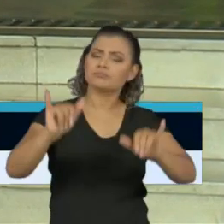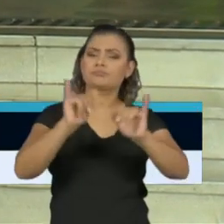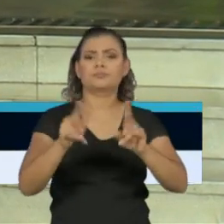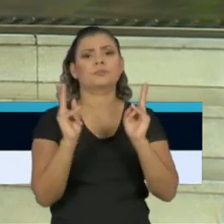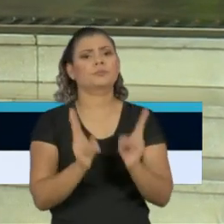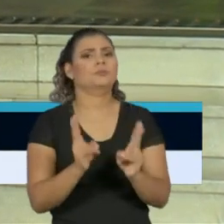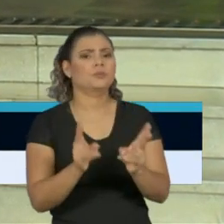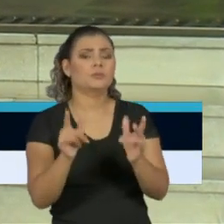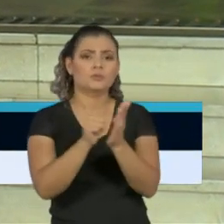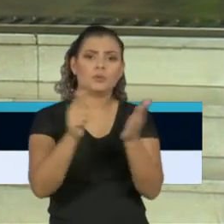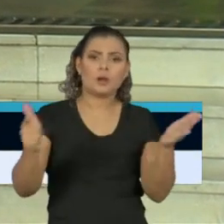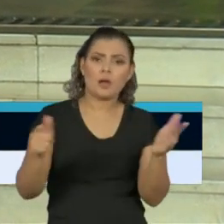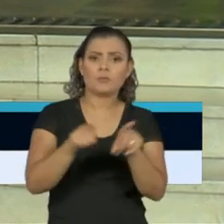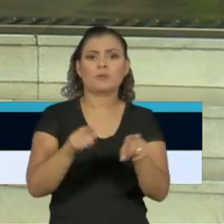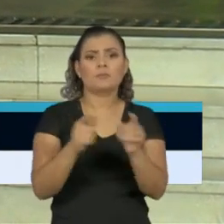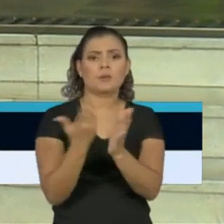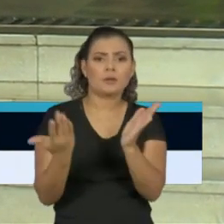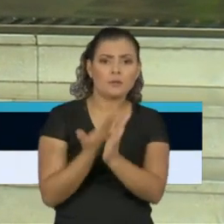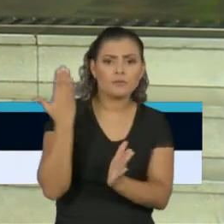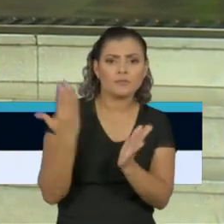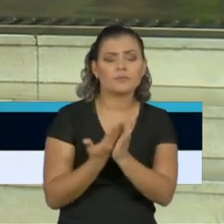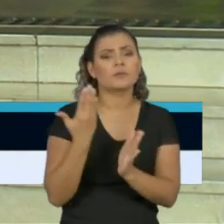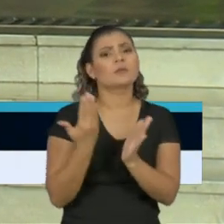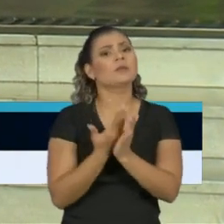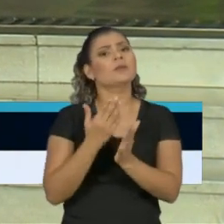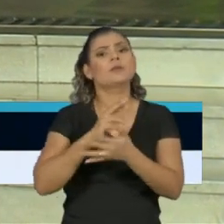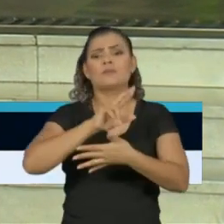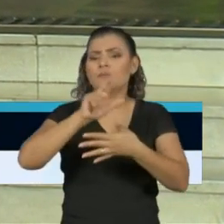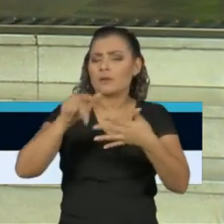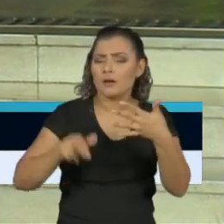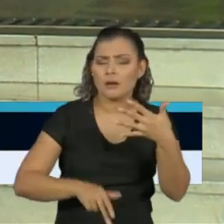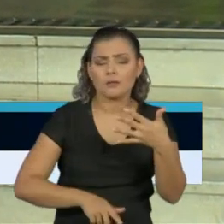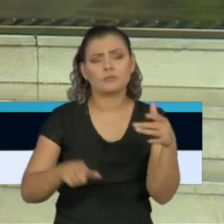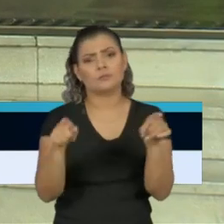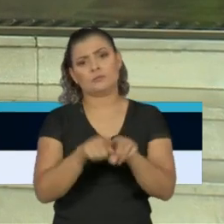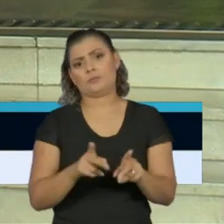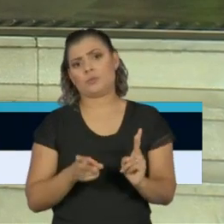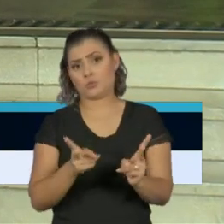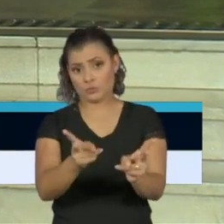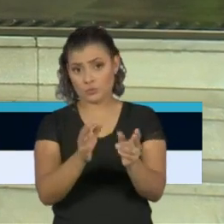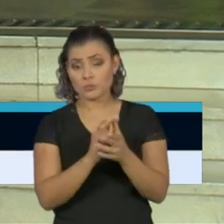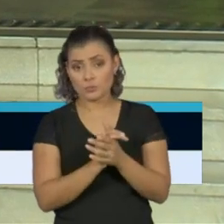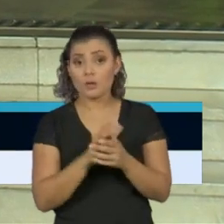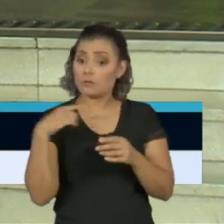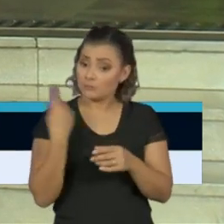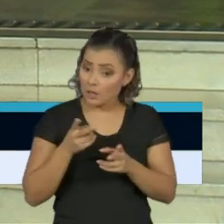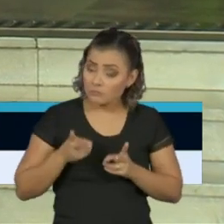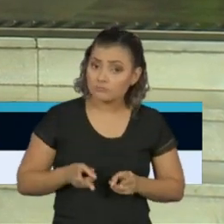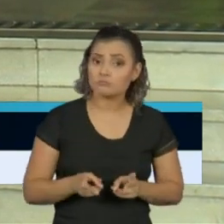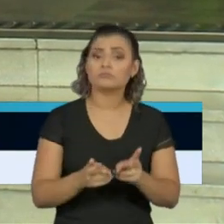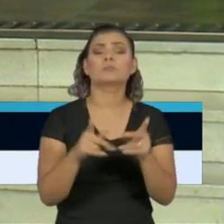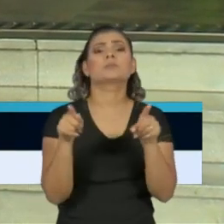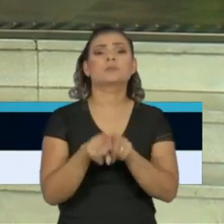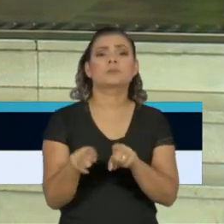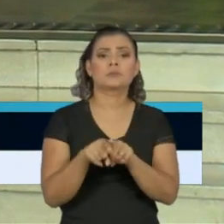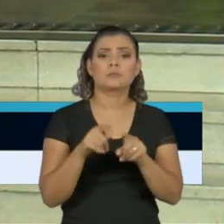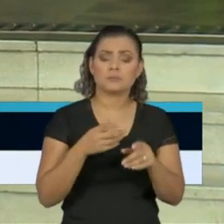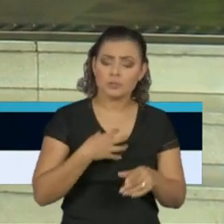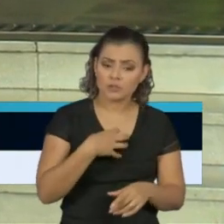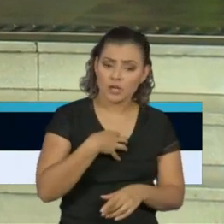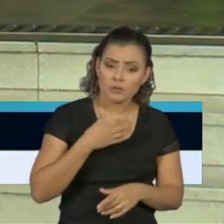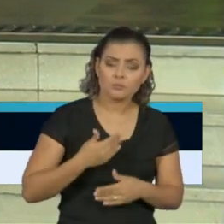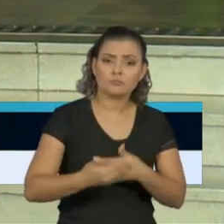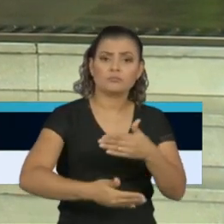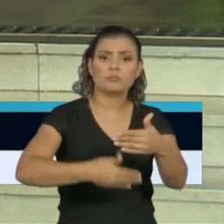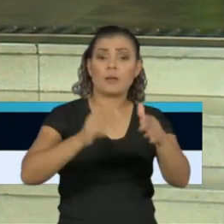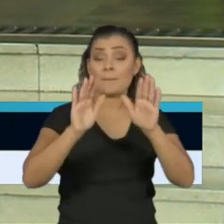as páginas de jornais, revistas, os meios digitais e vamos prosseguir dentro desta mesma linha.